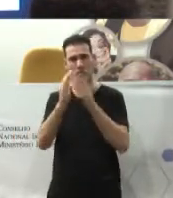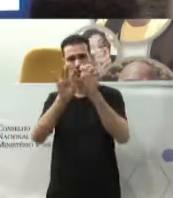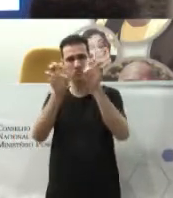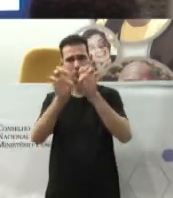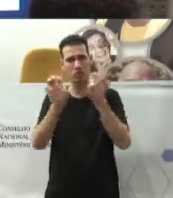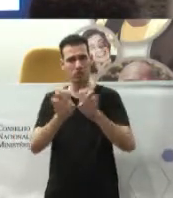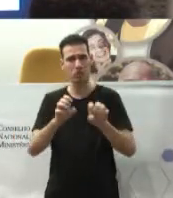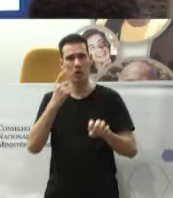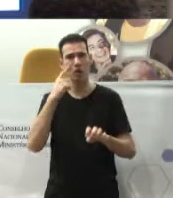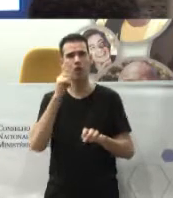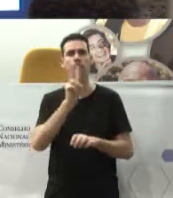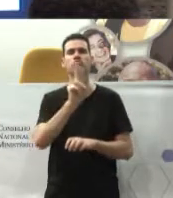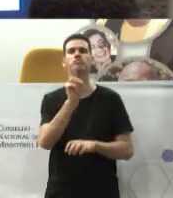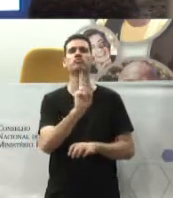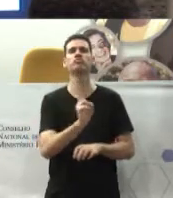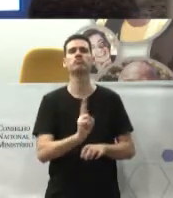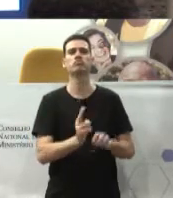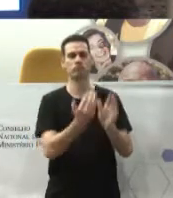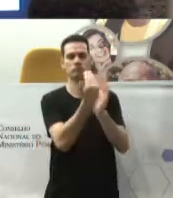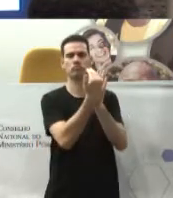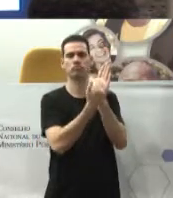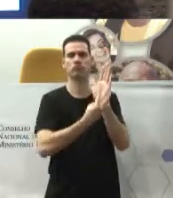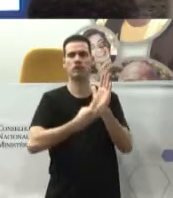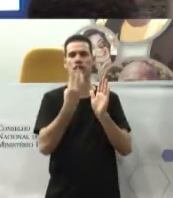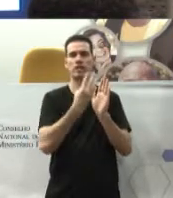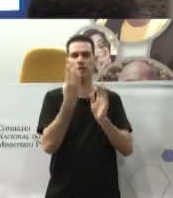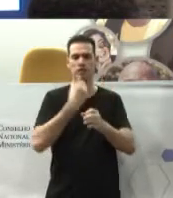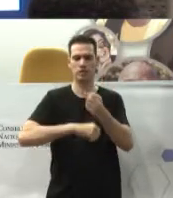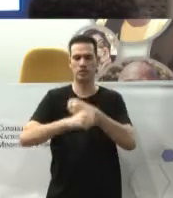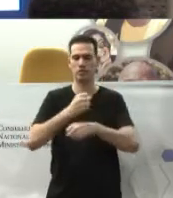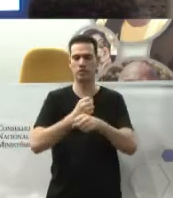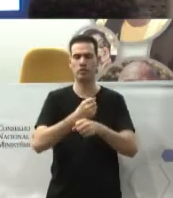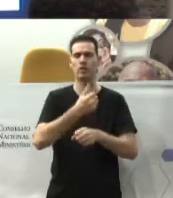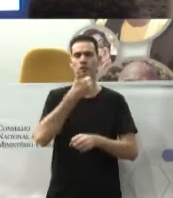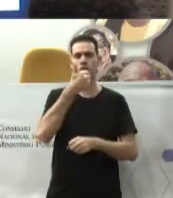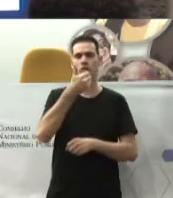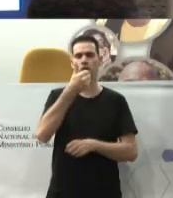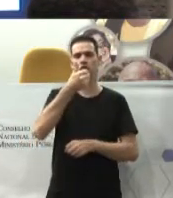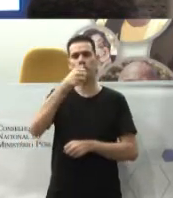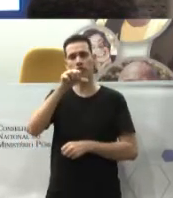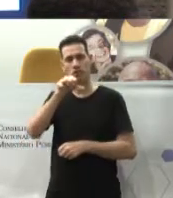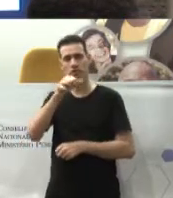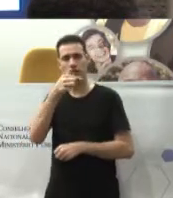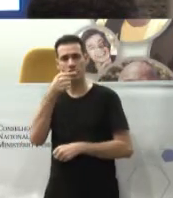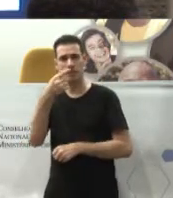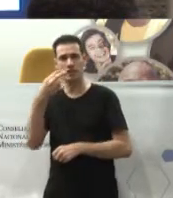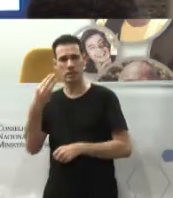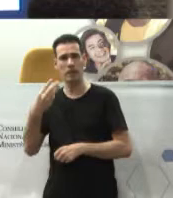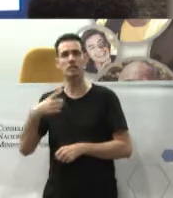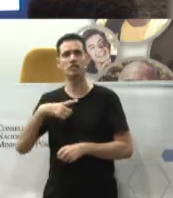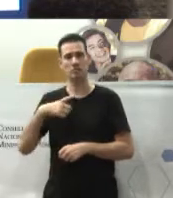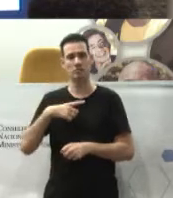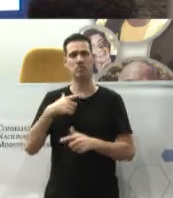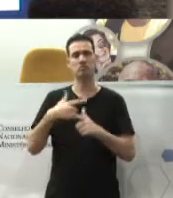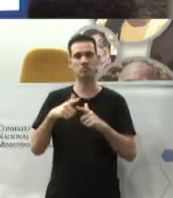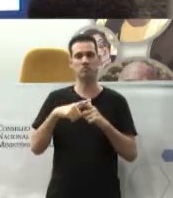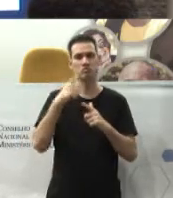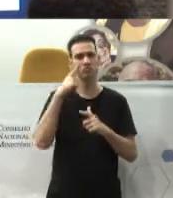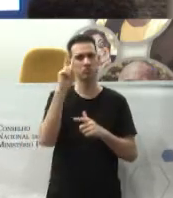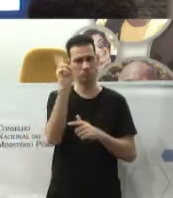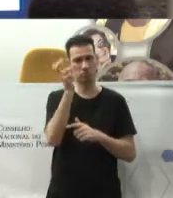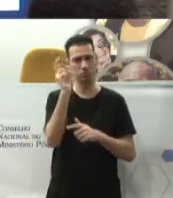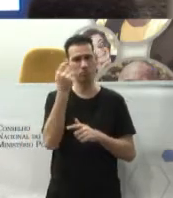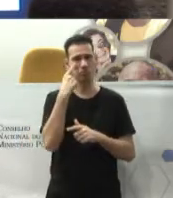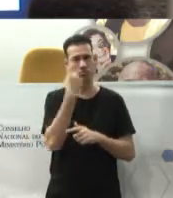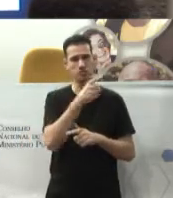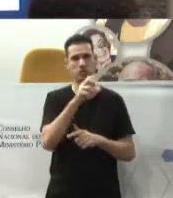Esses três autores, em 1976, conjuntamente enfrentaram este tema